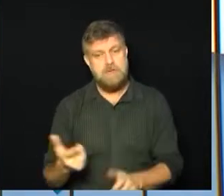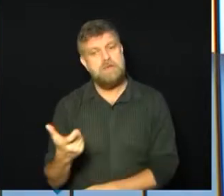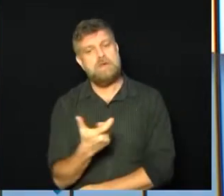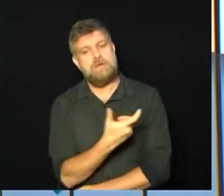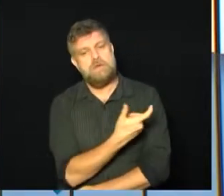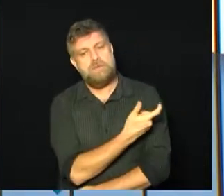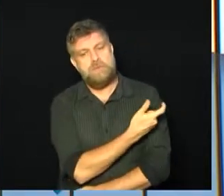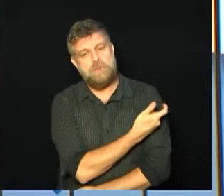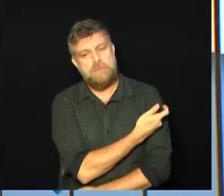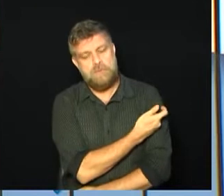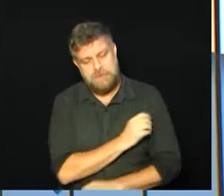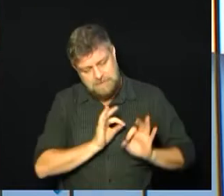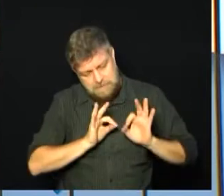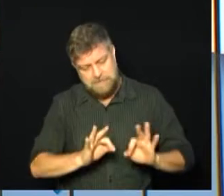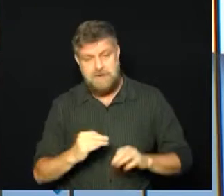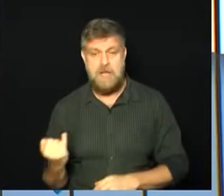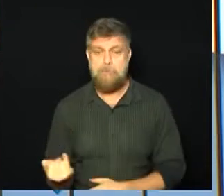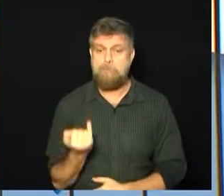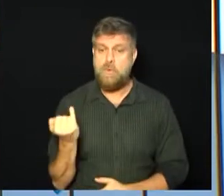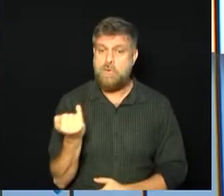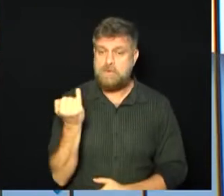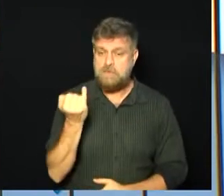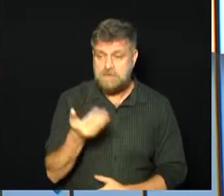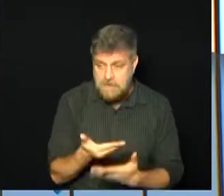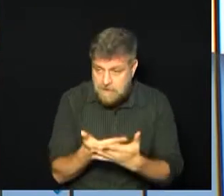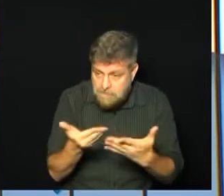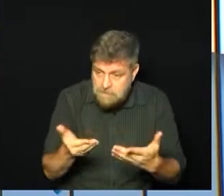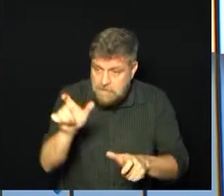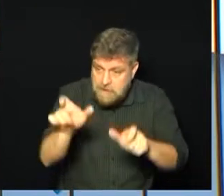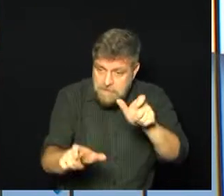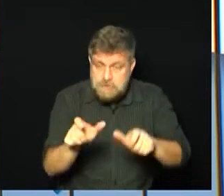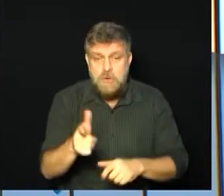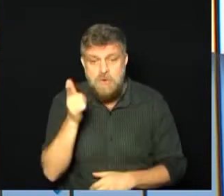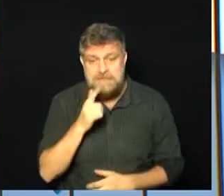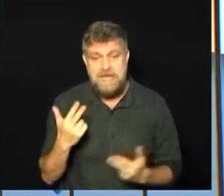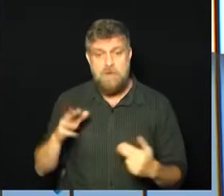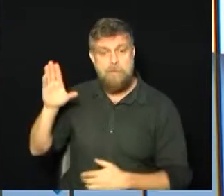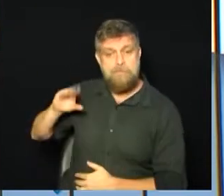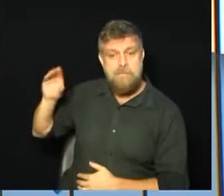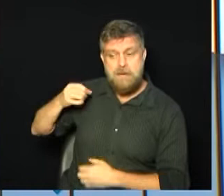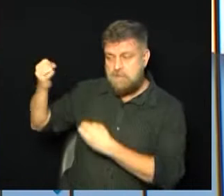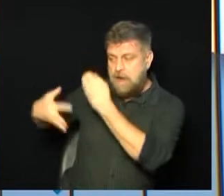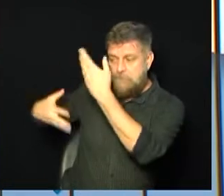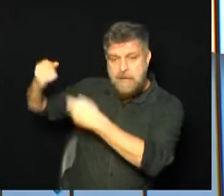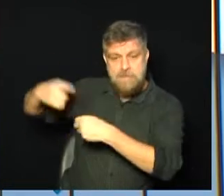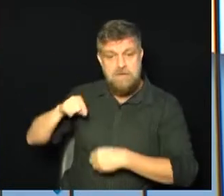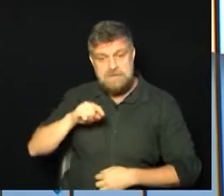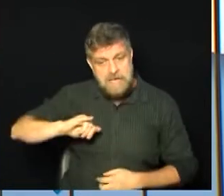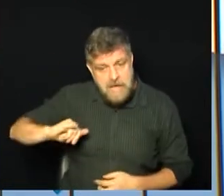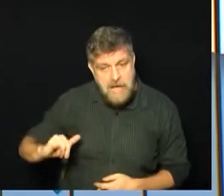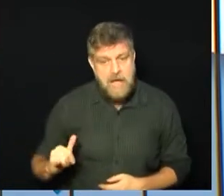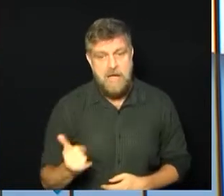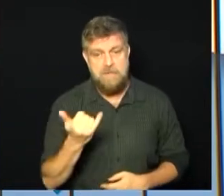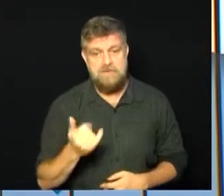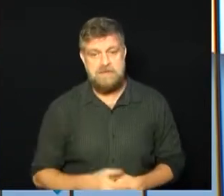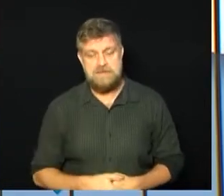essa atualização. É muito importante para que você possa, como o doutor André acabou de dizer, curtir aí a sua